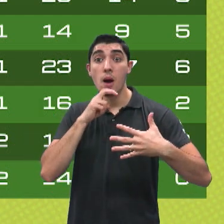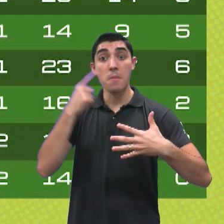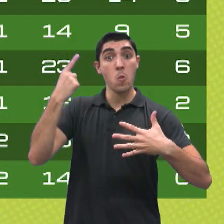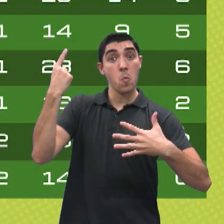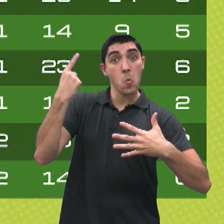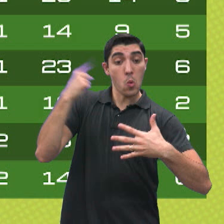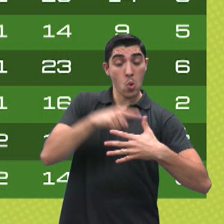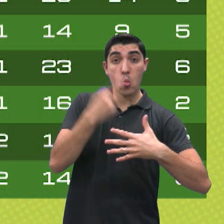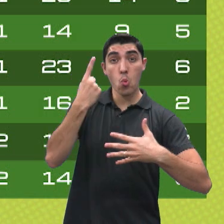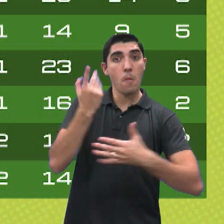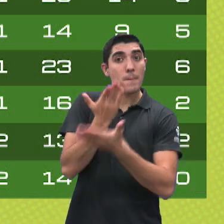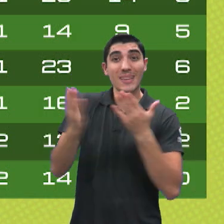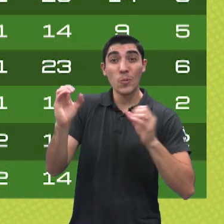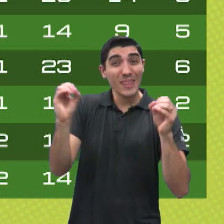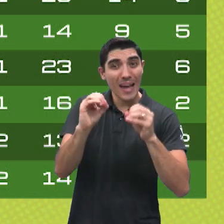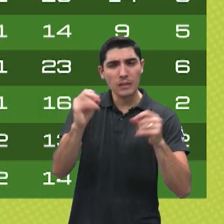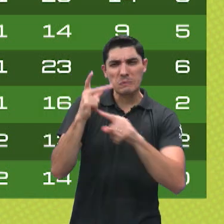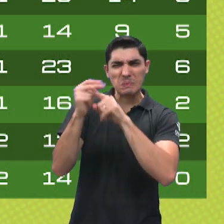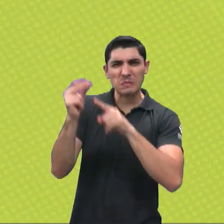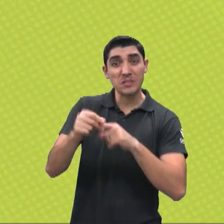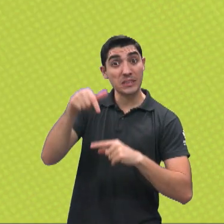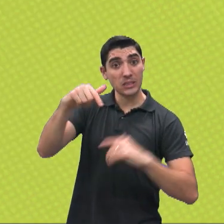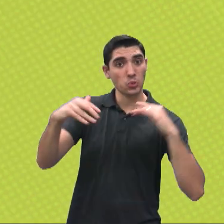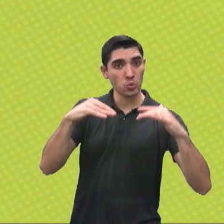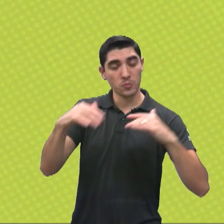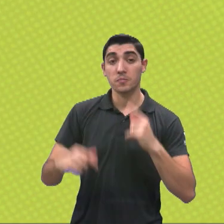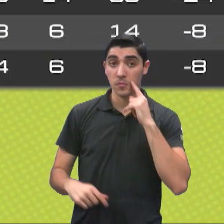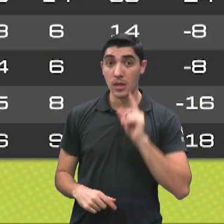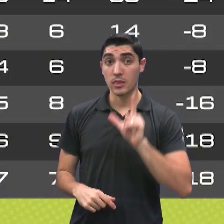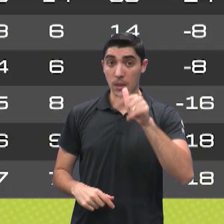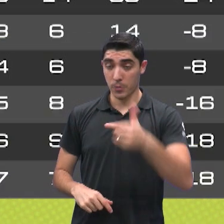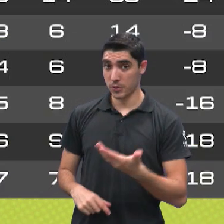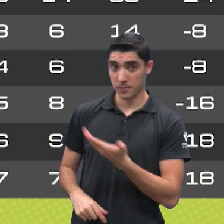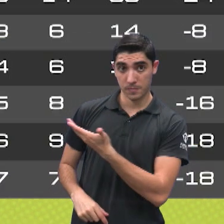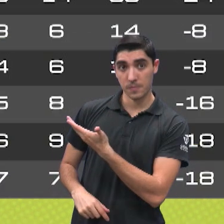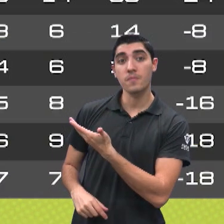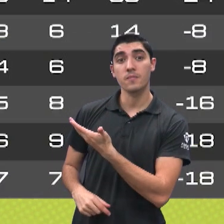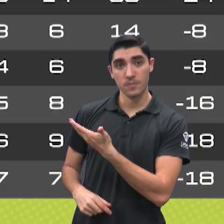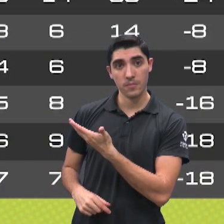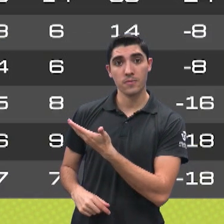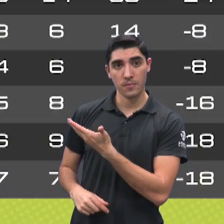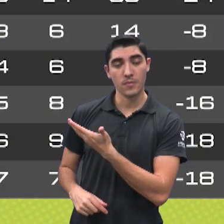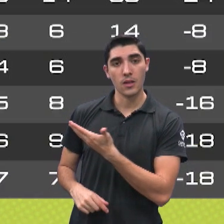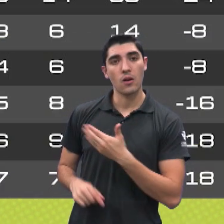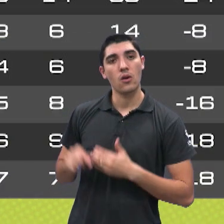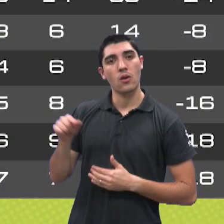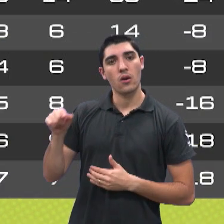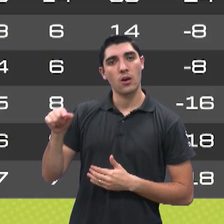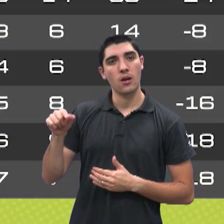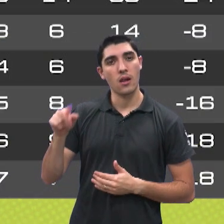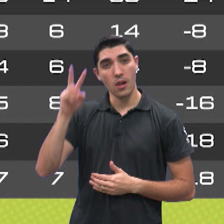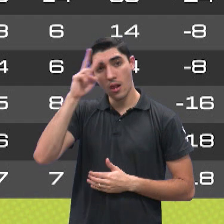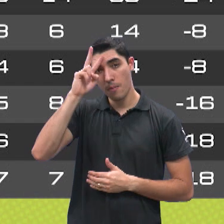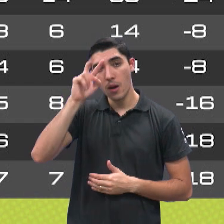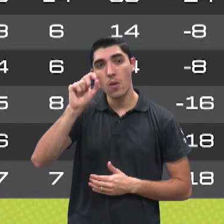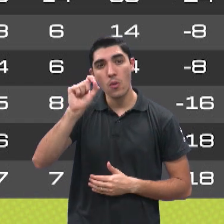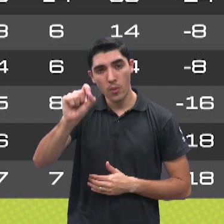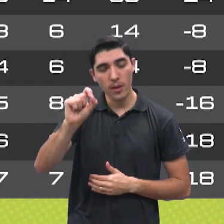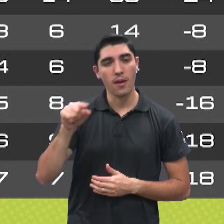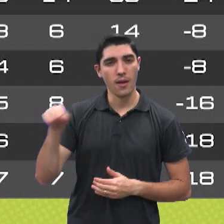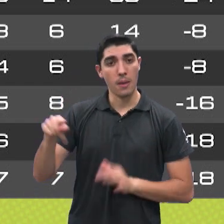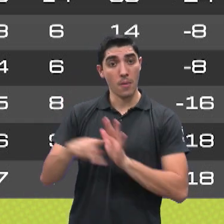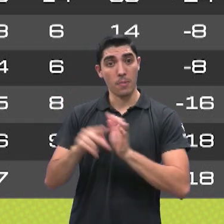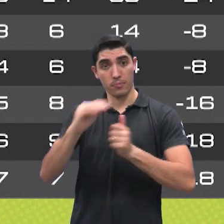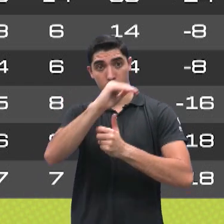aparece aqui nessa primeira parte da tabela, aparece na segunda. Vira pra gente, Matheus, por favor. Você olha lá, ó, lembrando que os 16 primeiros é que avançam para a